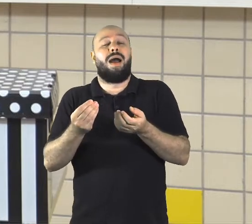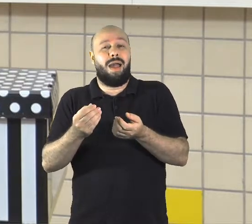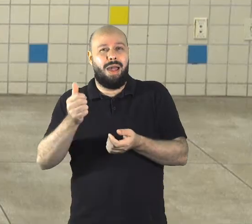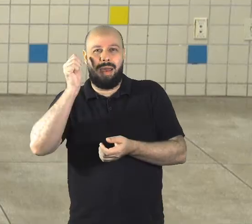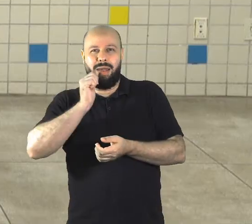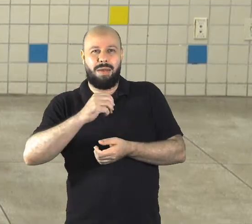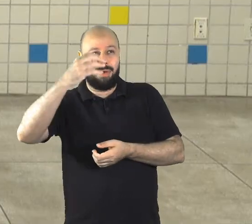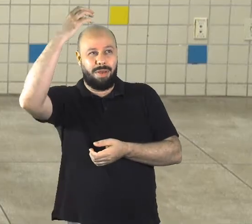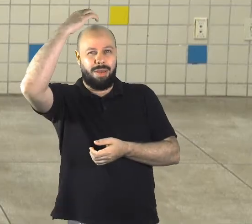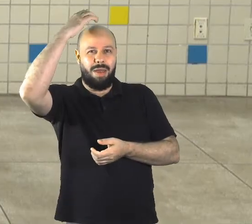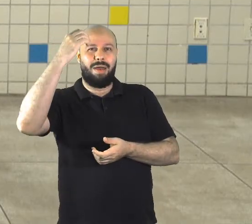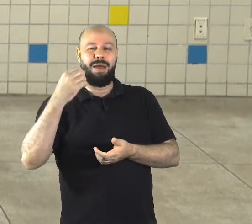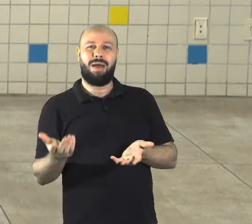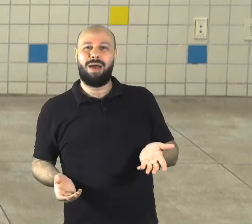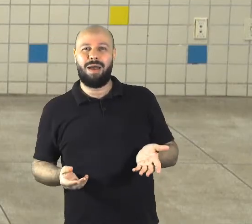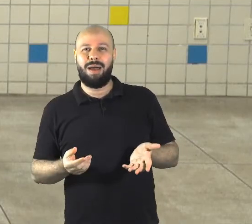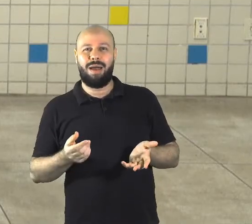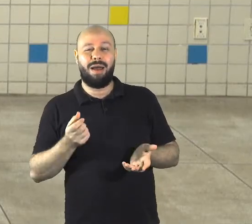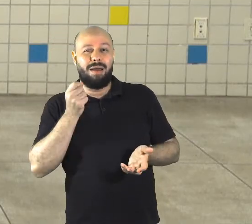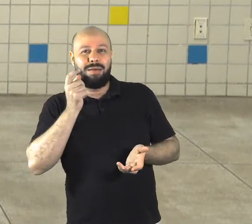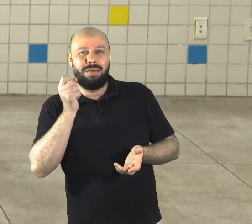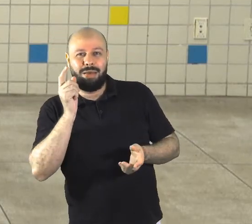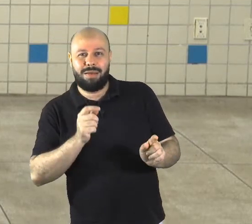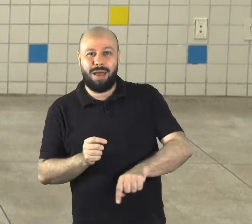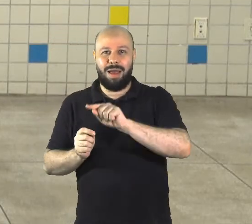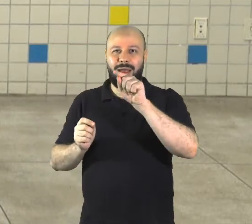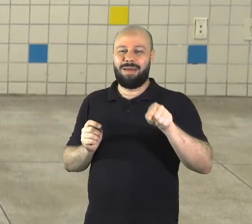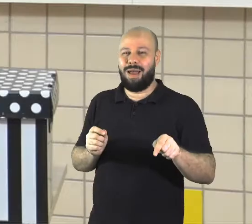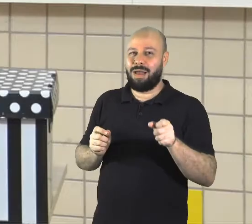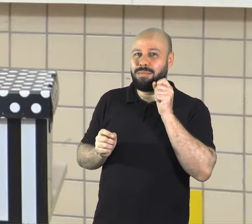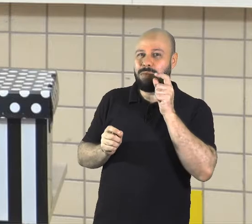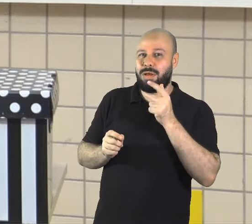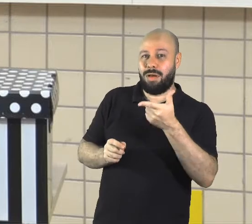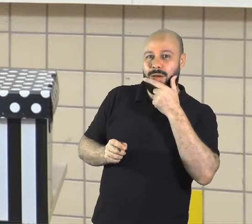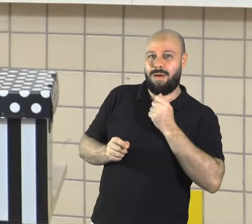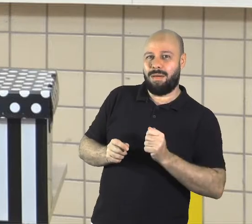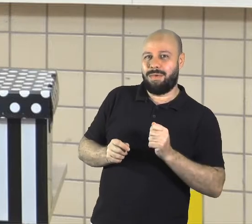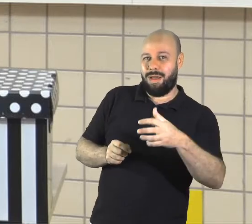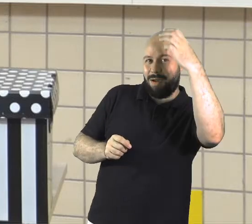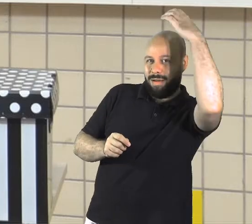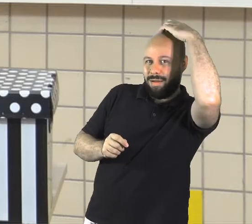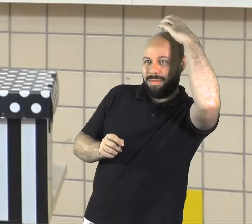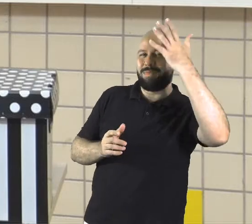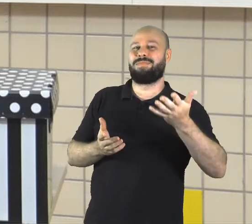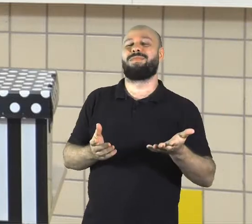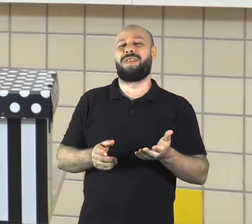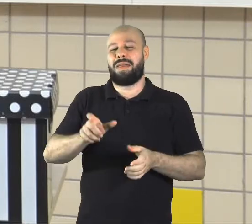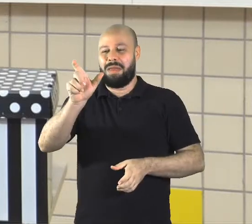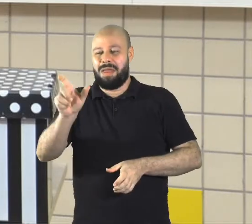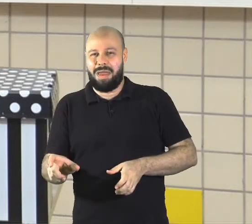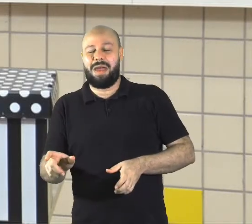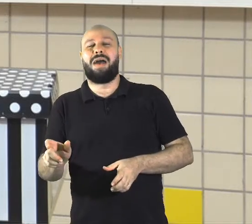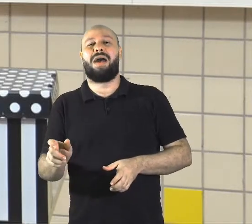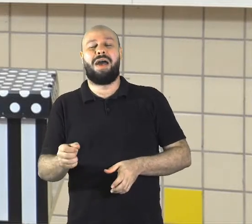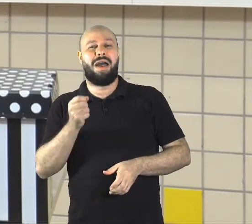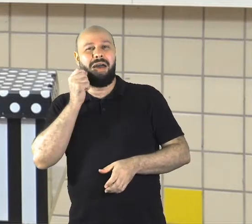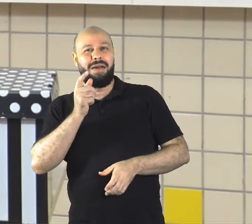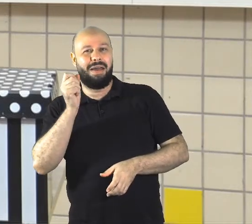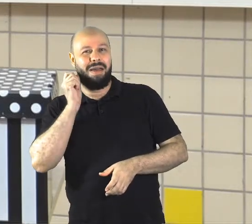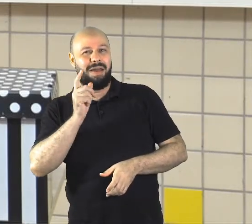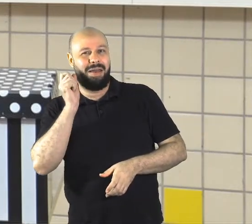de rainha e o rato com coroa de rei. Então, quem são, crianças? Ah, o ratinho, a ratinha e reis